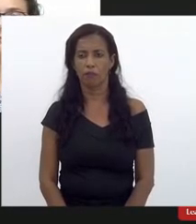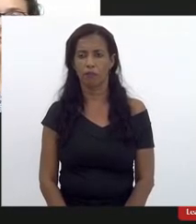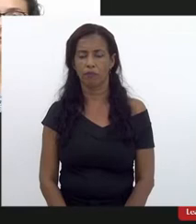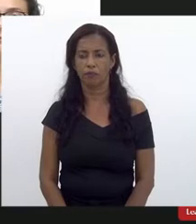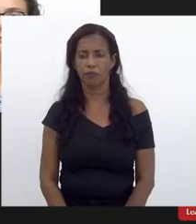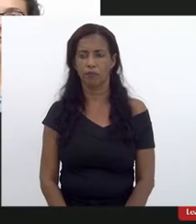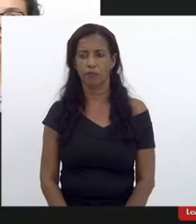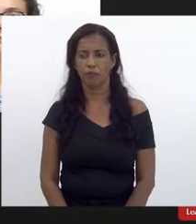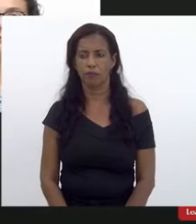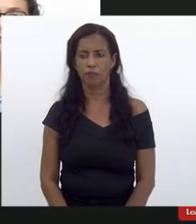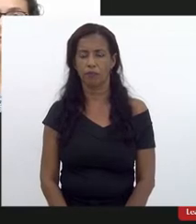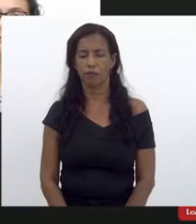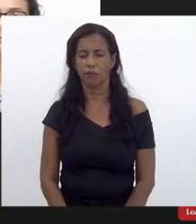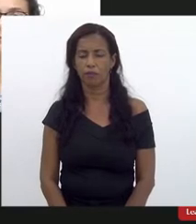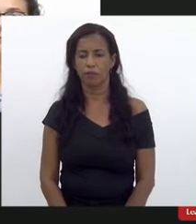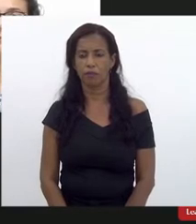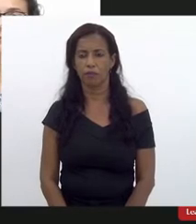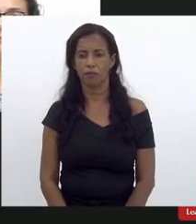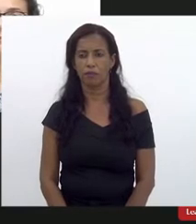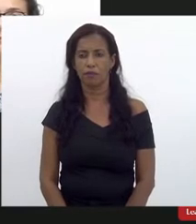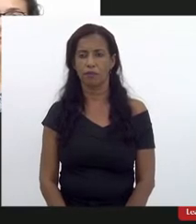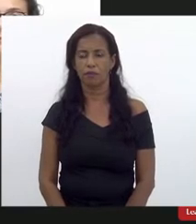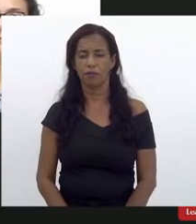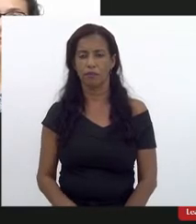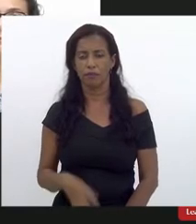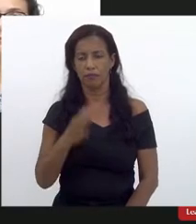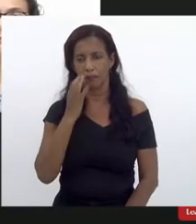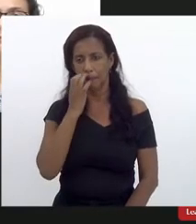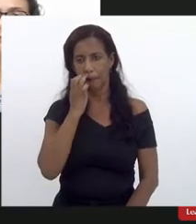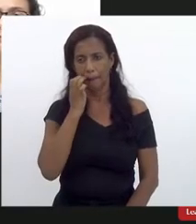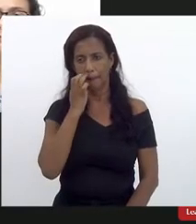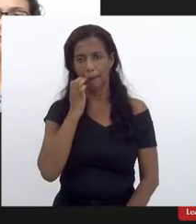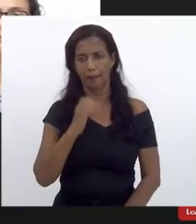Também não. Então, vamos para o próximo.